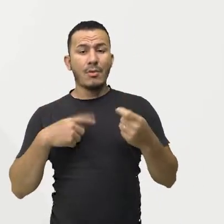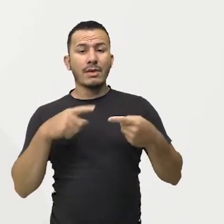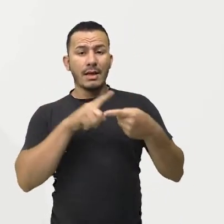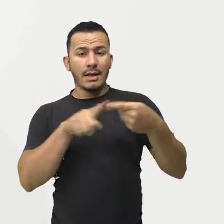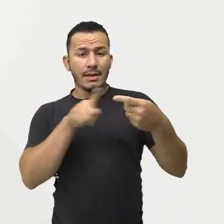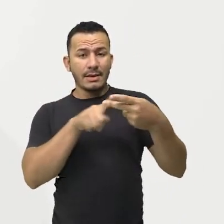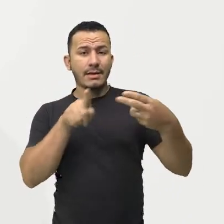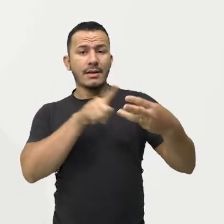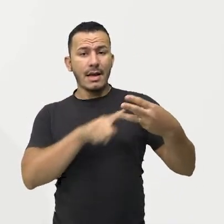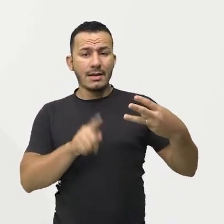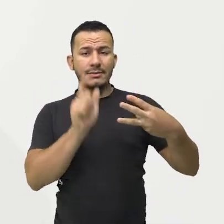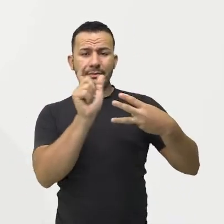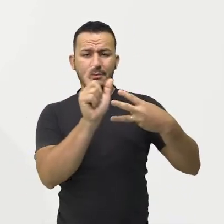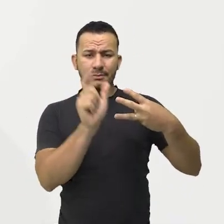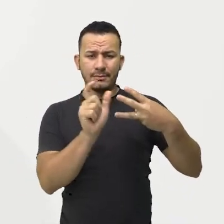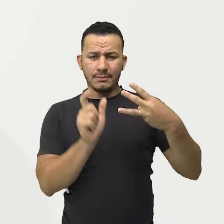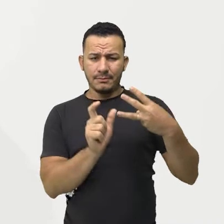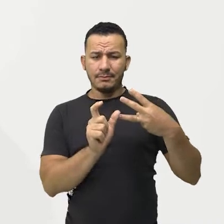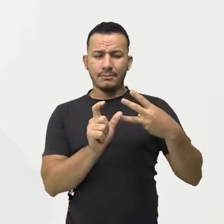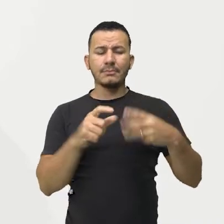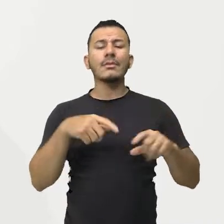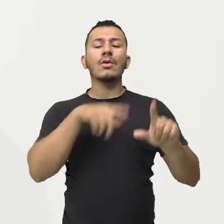olha só, as